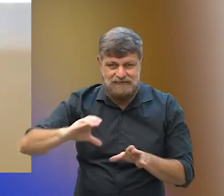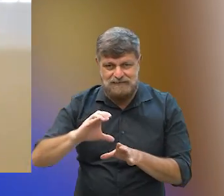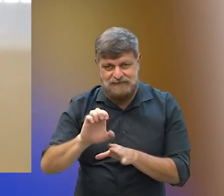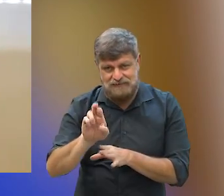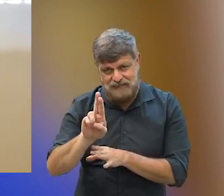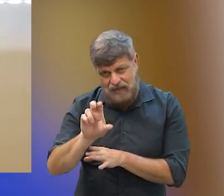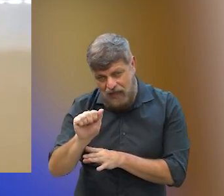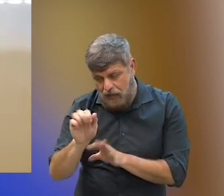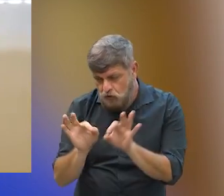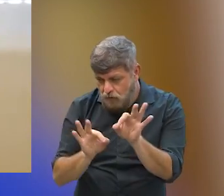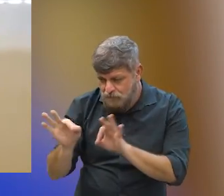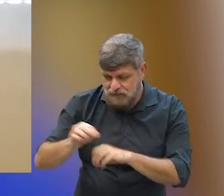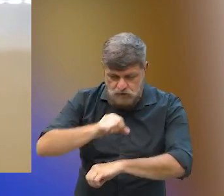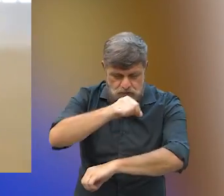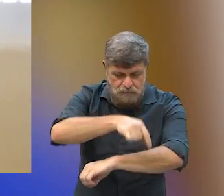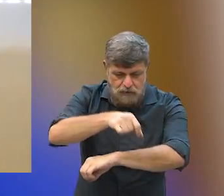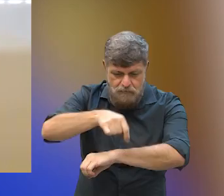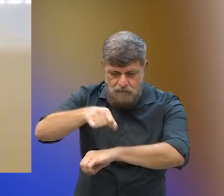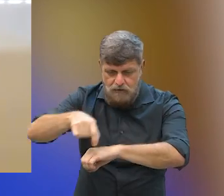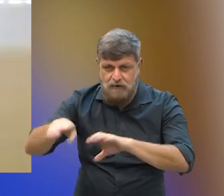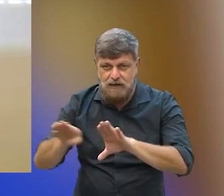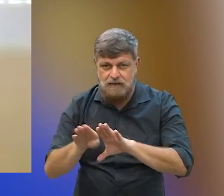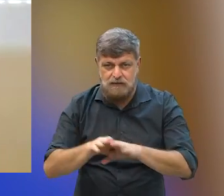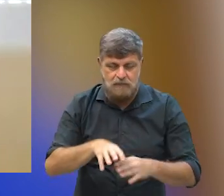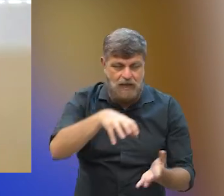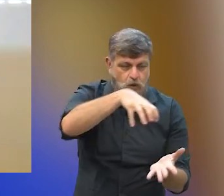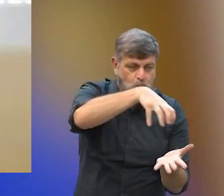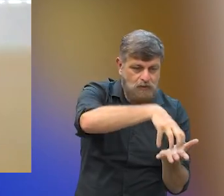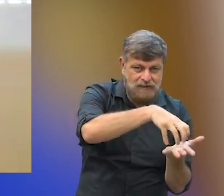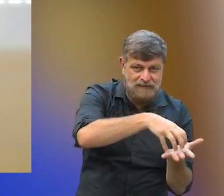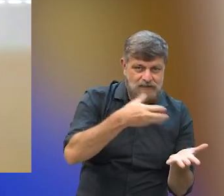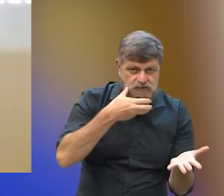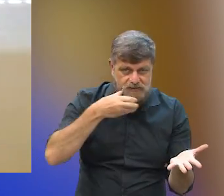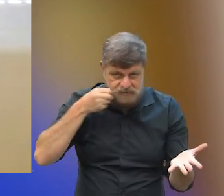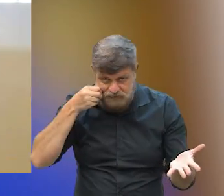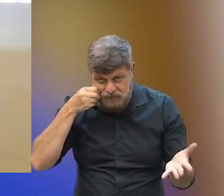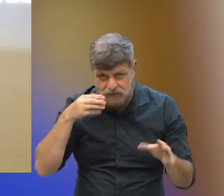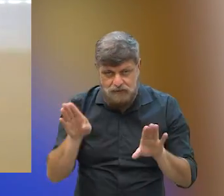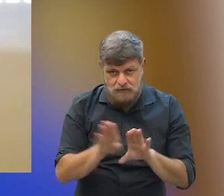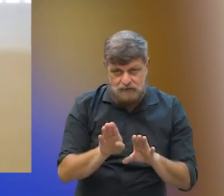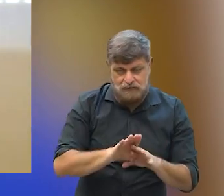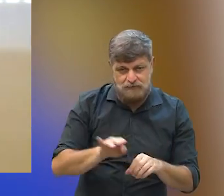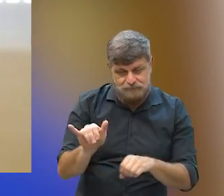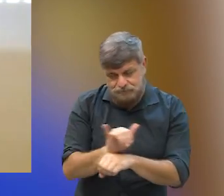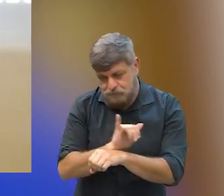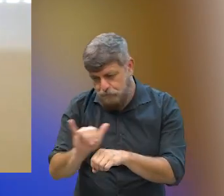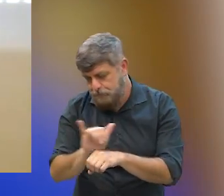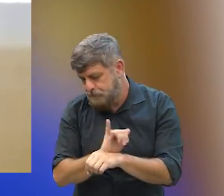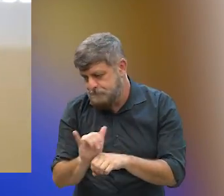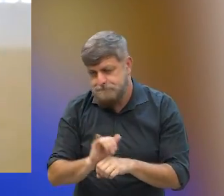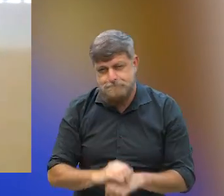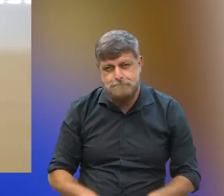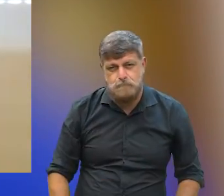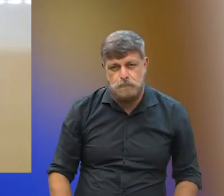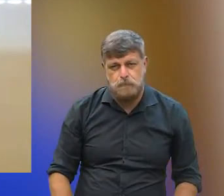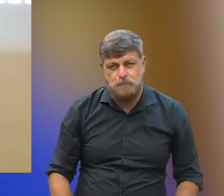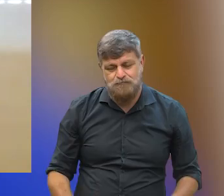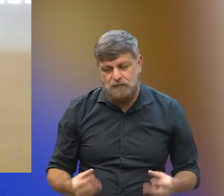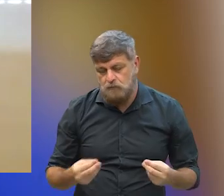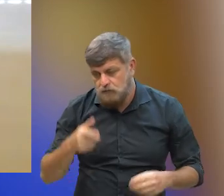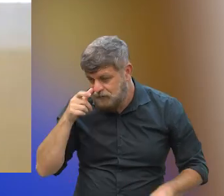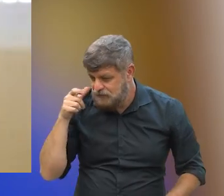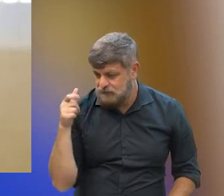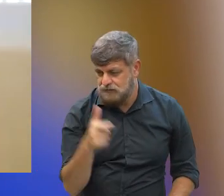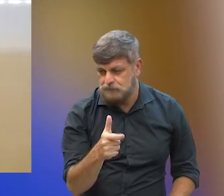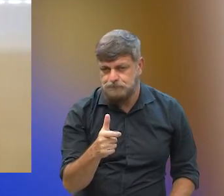de arborização urbana, unidades de conservação, ou seja, e uma outra ação muito